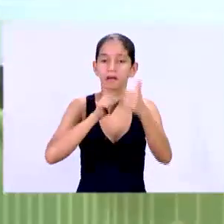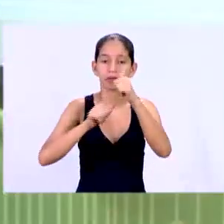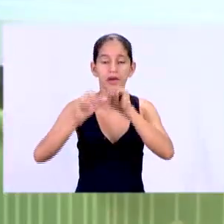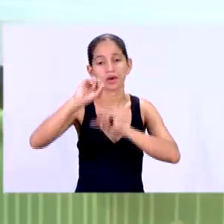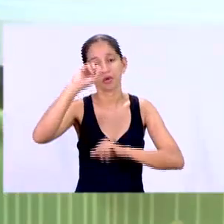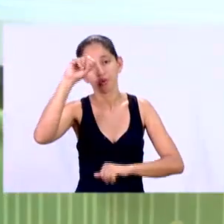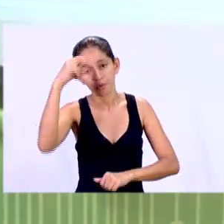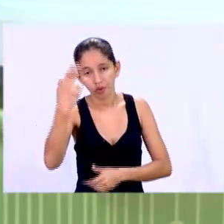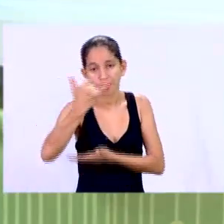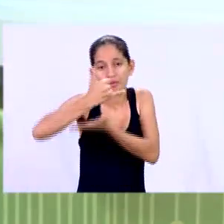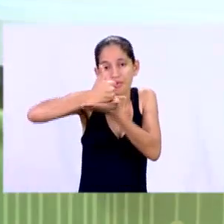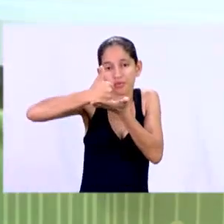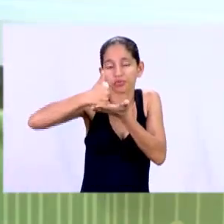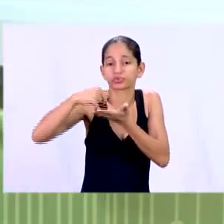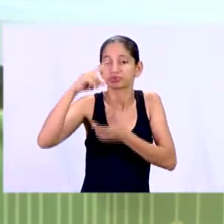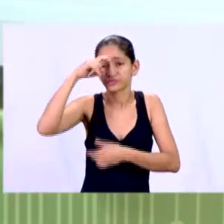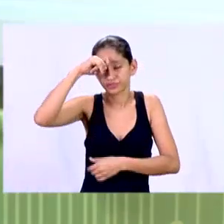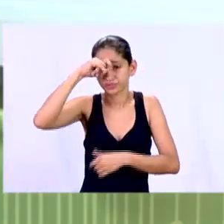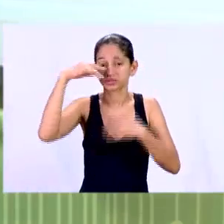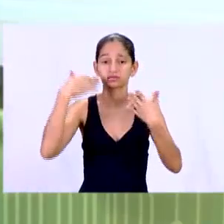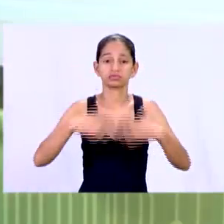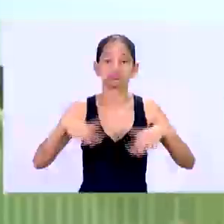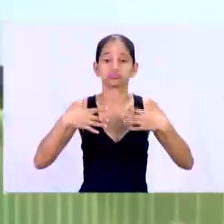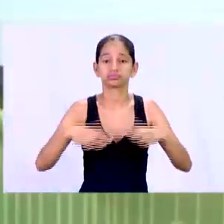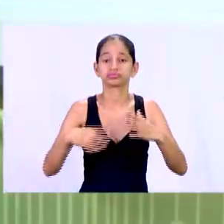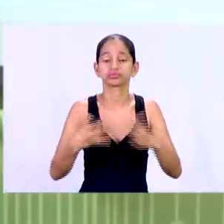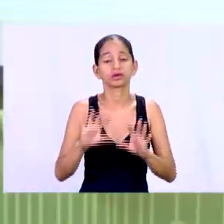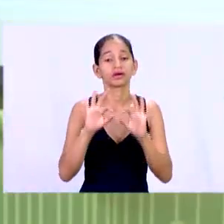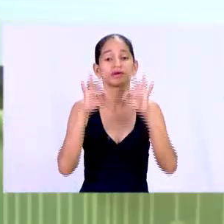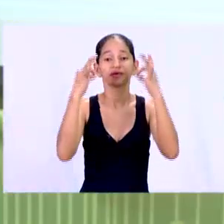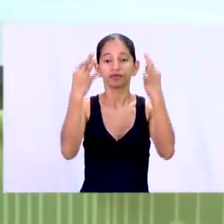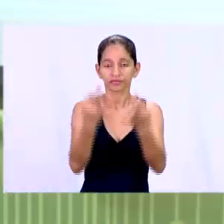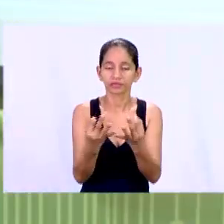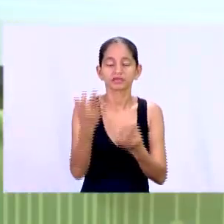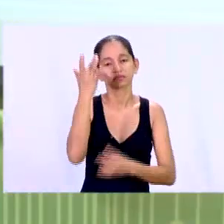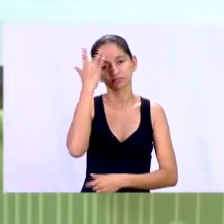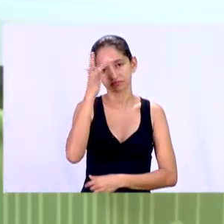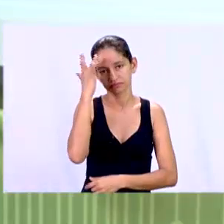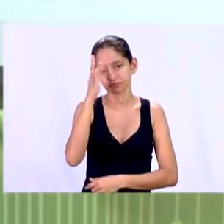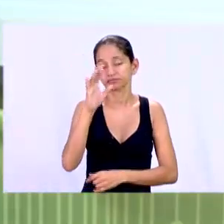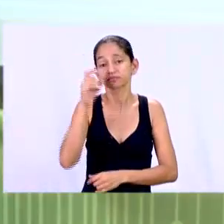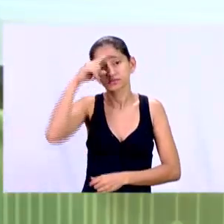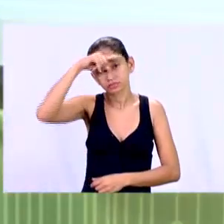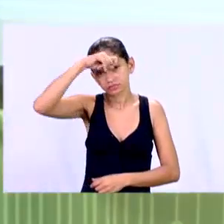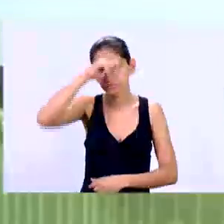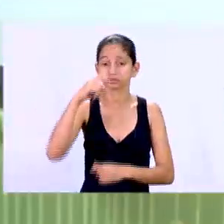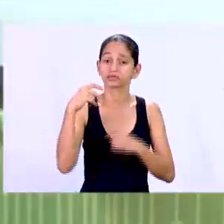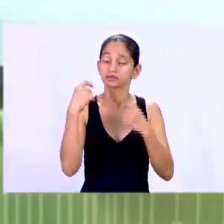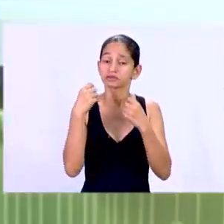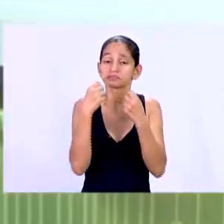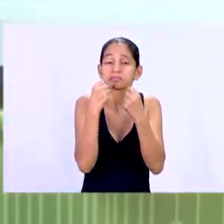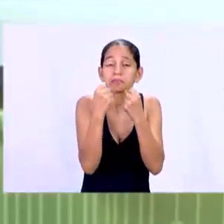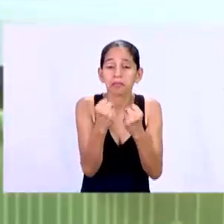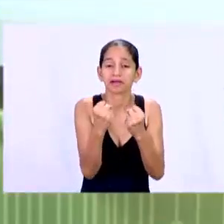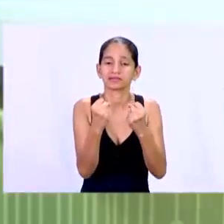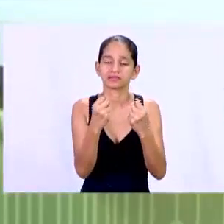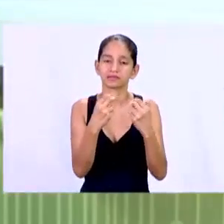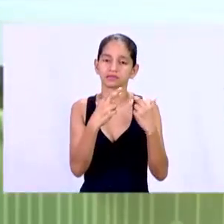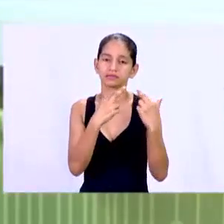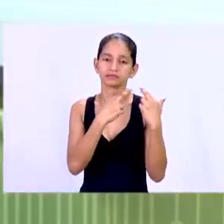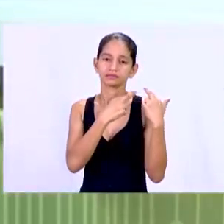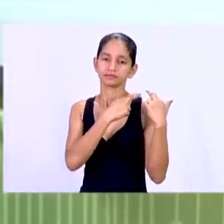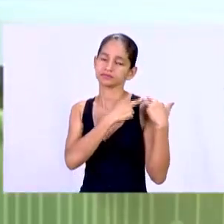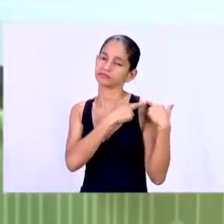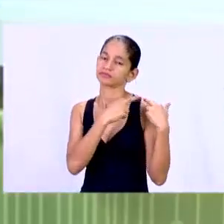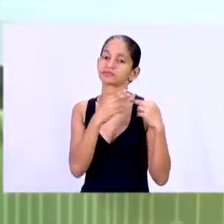bem como lidar com isso, né? Outros tipos de patologias que são difíceis para a família